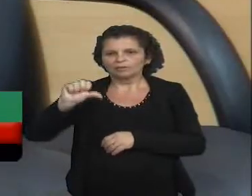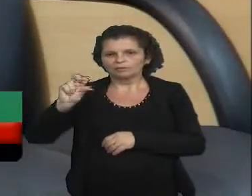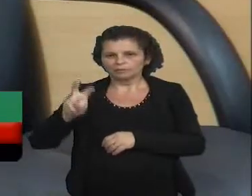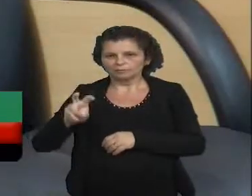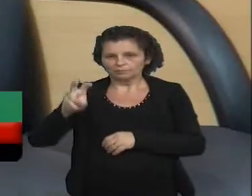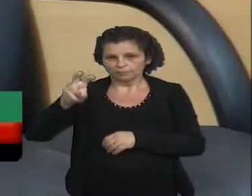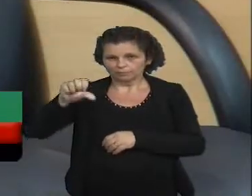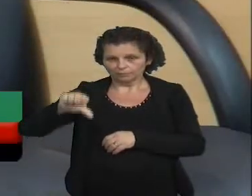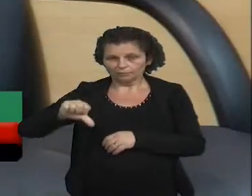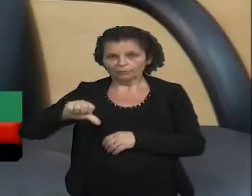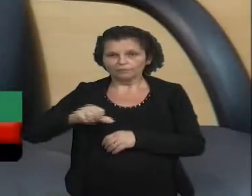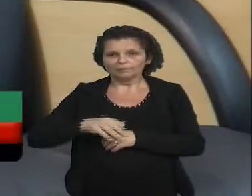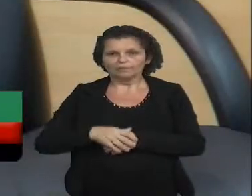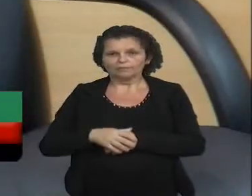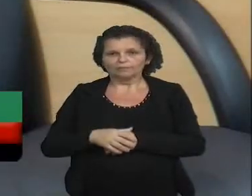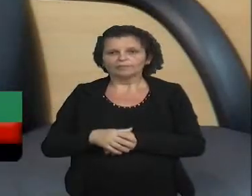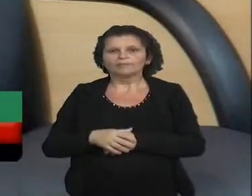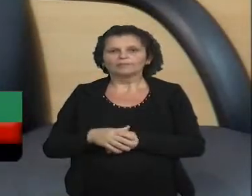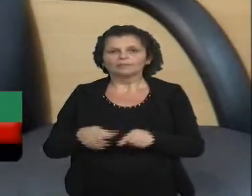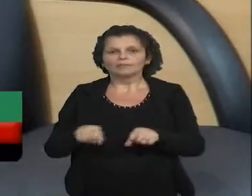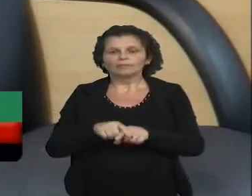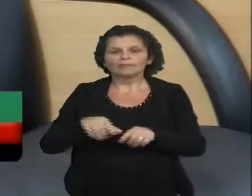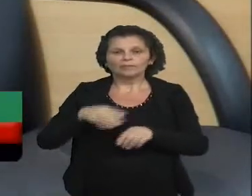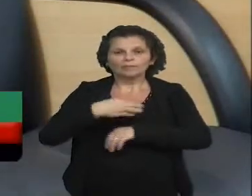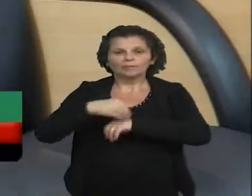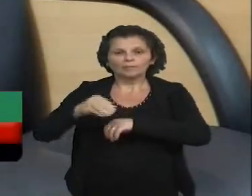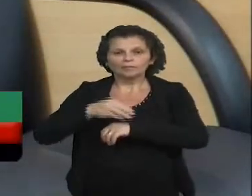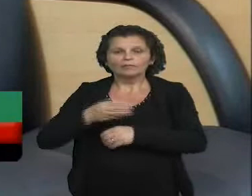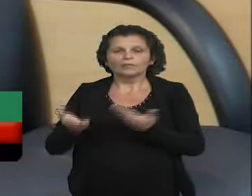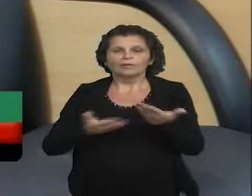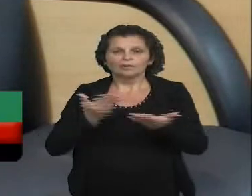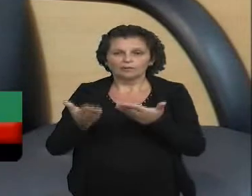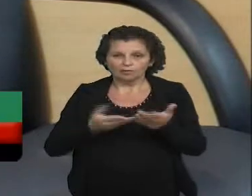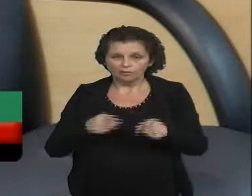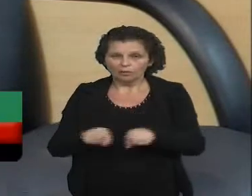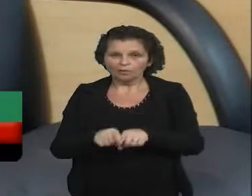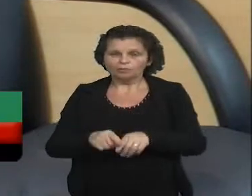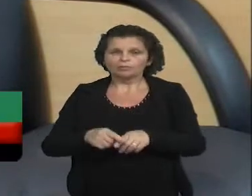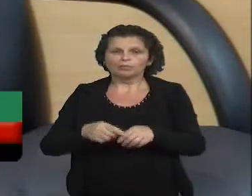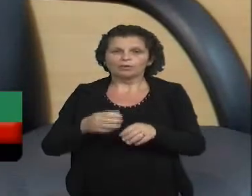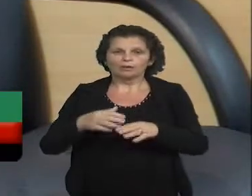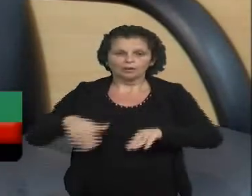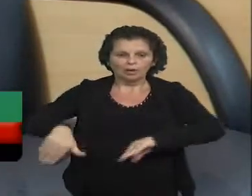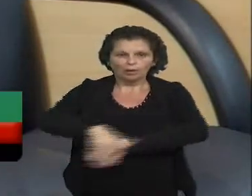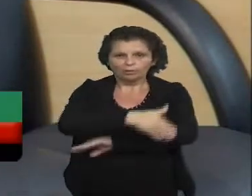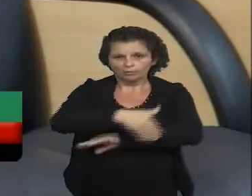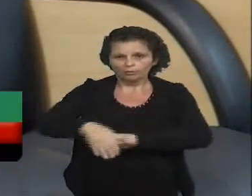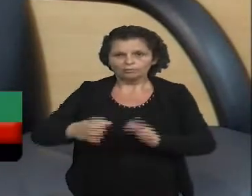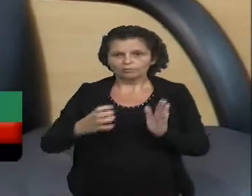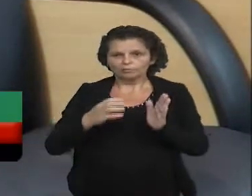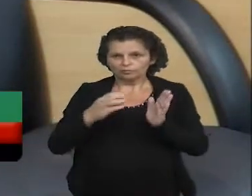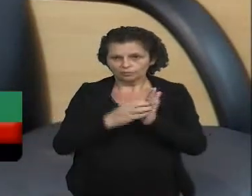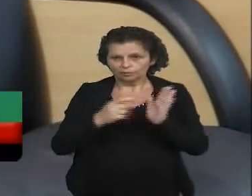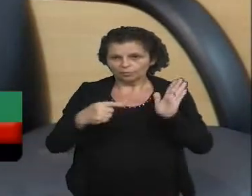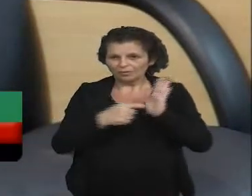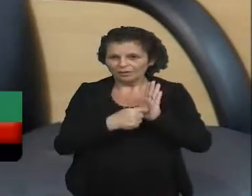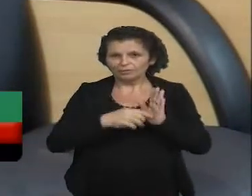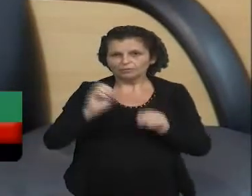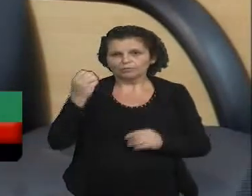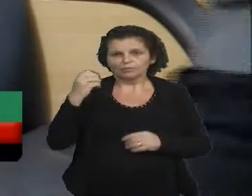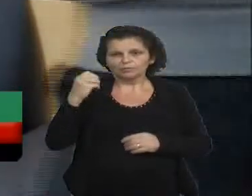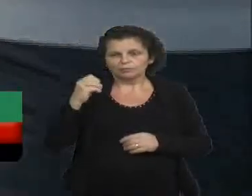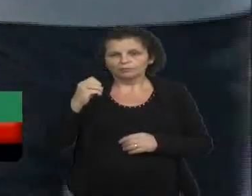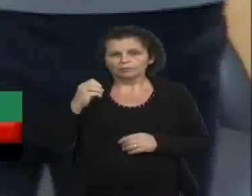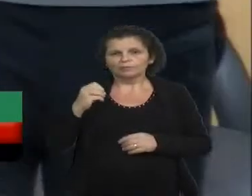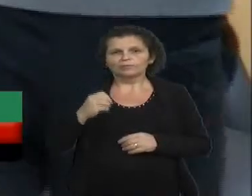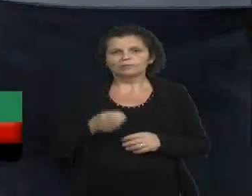de 2022. Indicação de serviços de obras de manutenção de calçada no centro de Osasco. Indica-se à